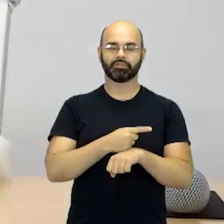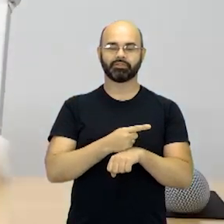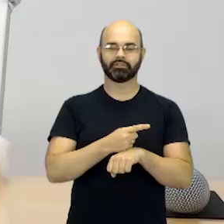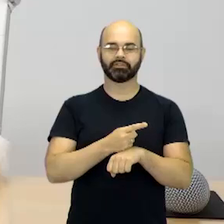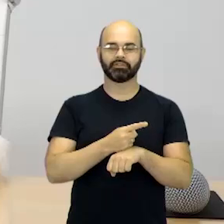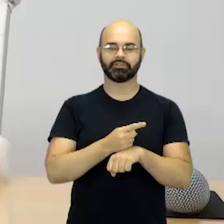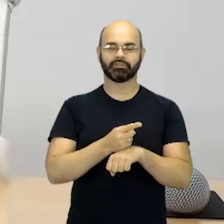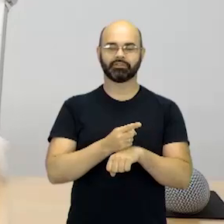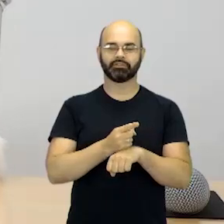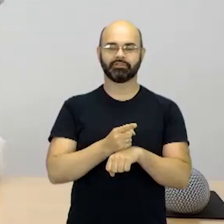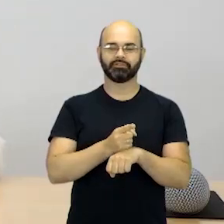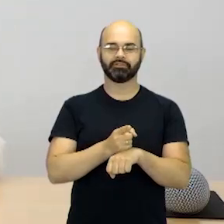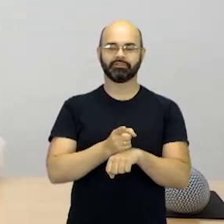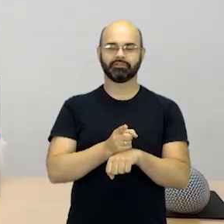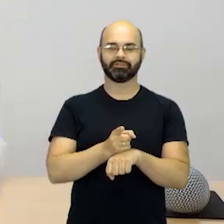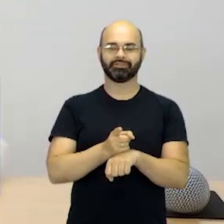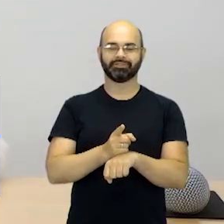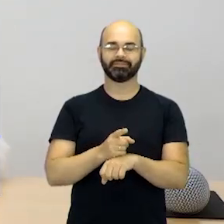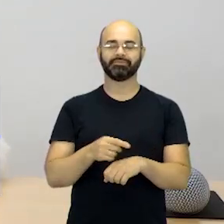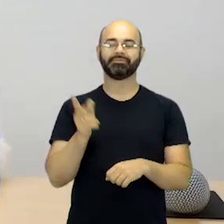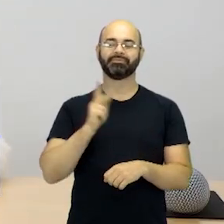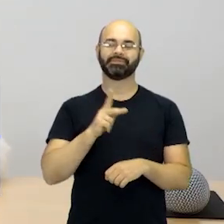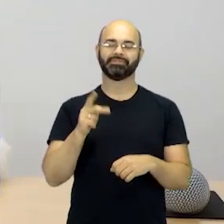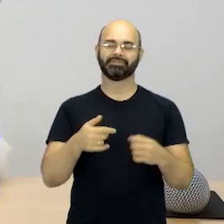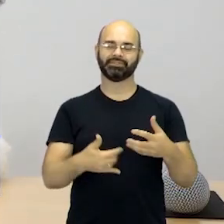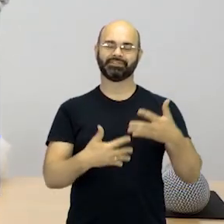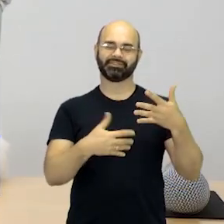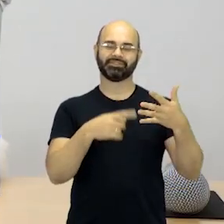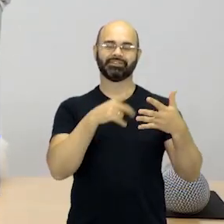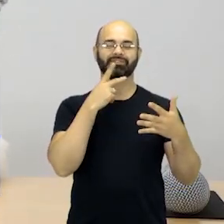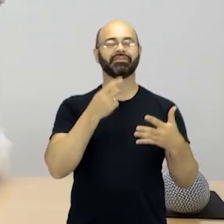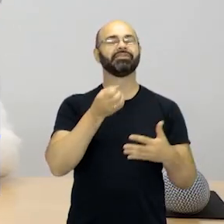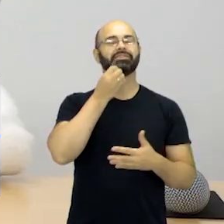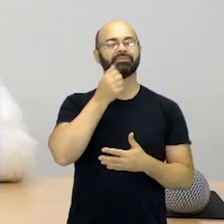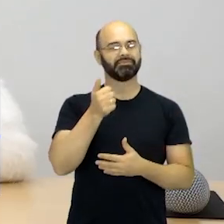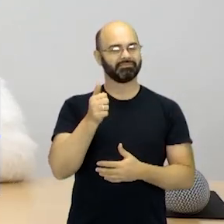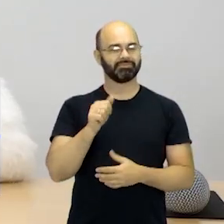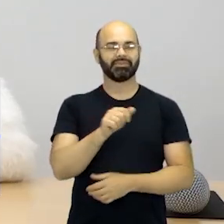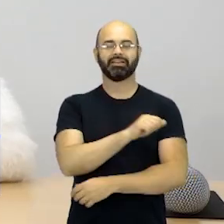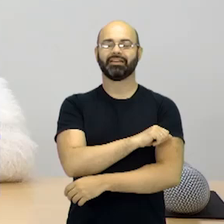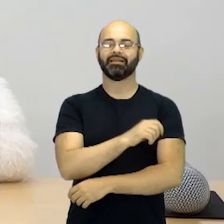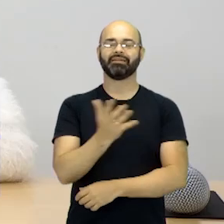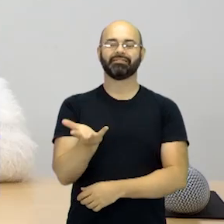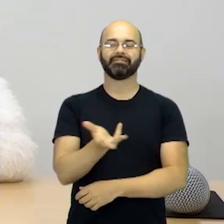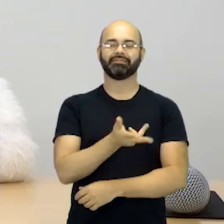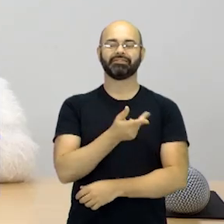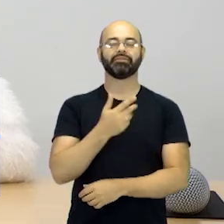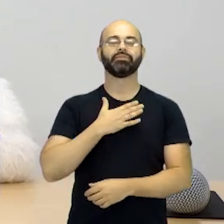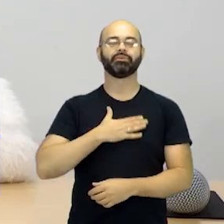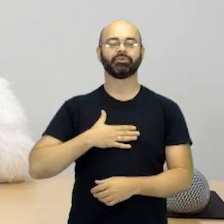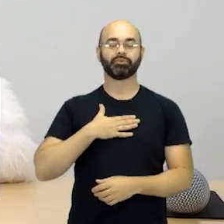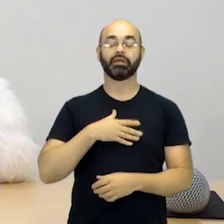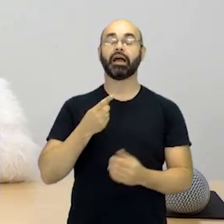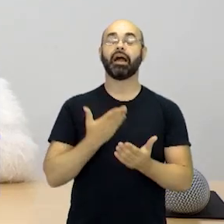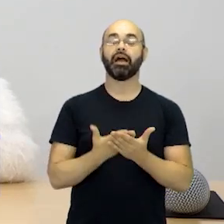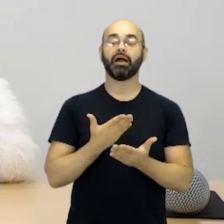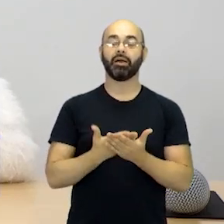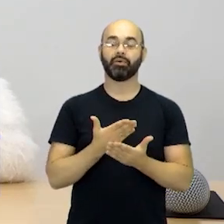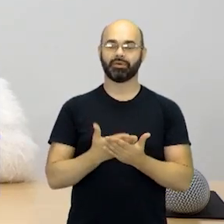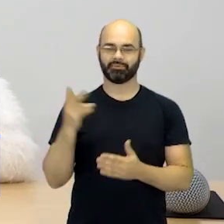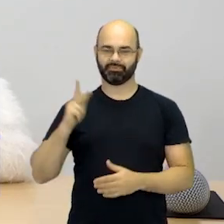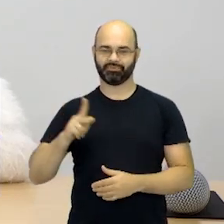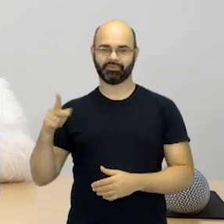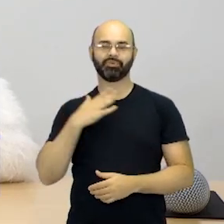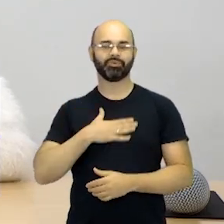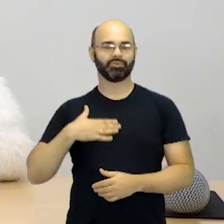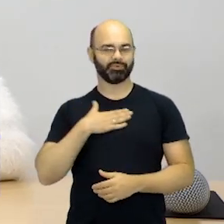alguns professores que estão dizendo aqui que a aula tá super criativa, eles estão que bacana, curtindo. que top. E nós temos aqui a resposta, a maioria está